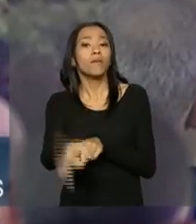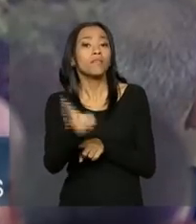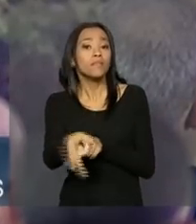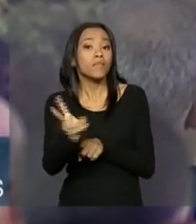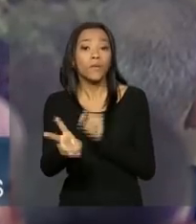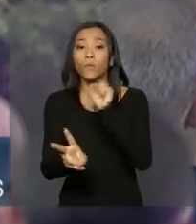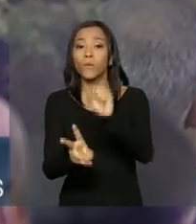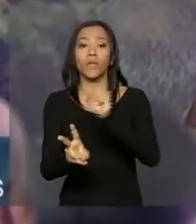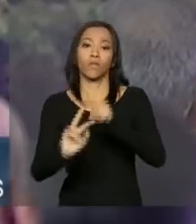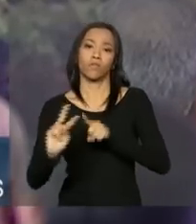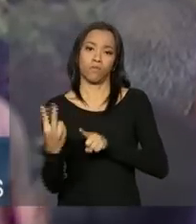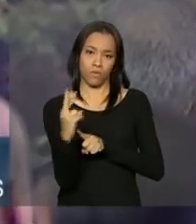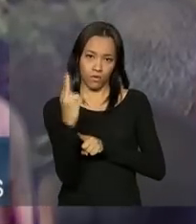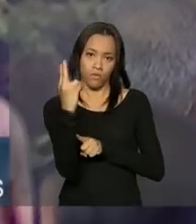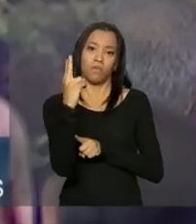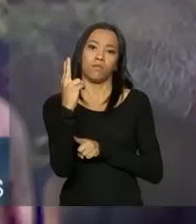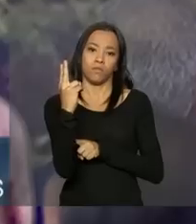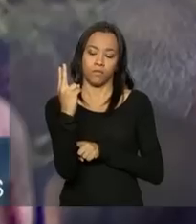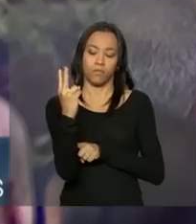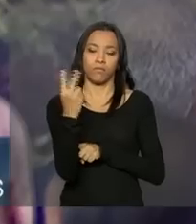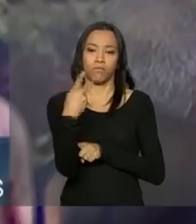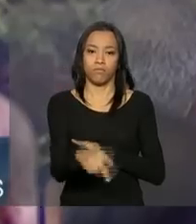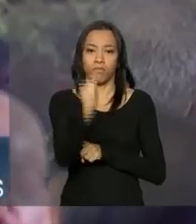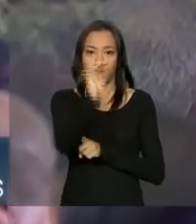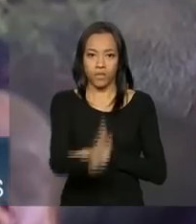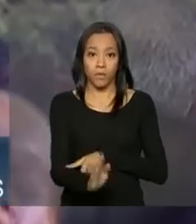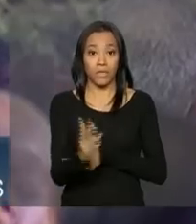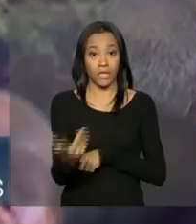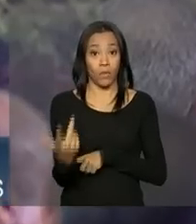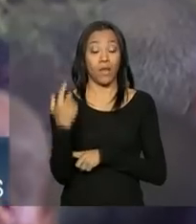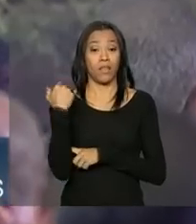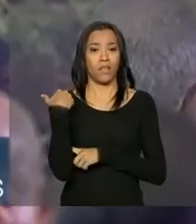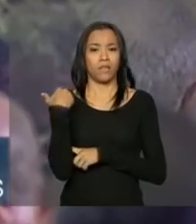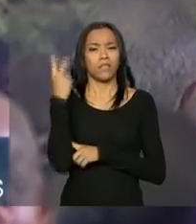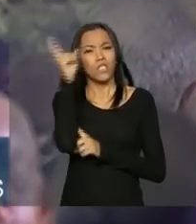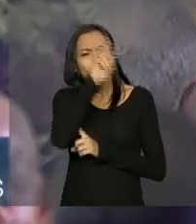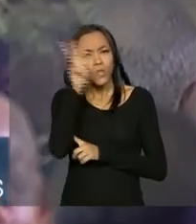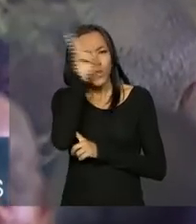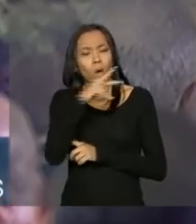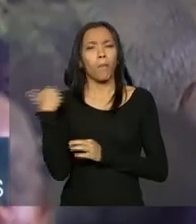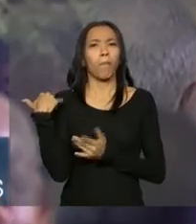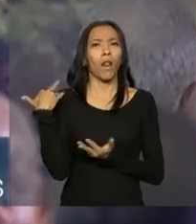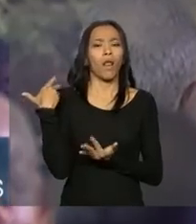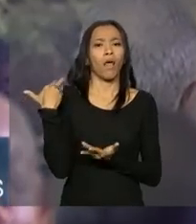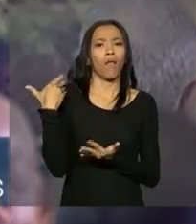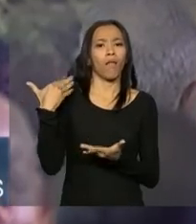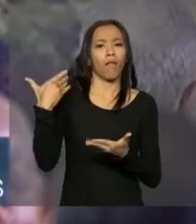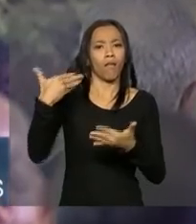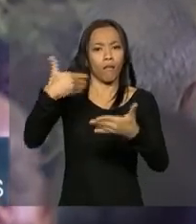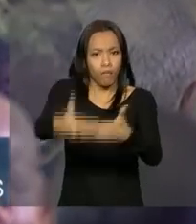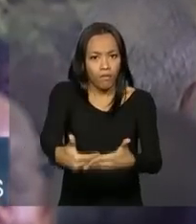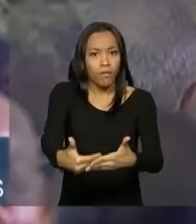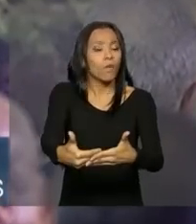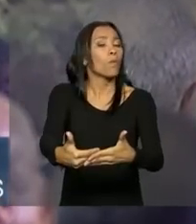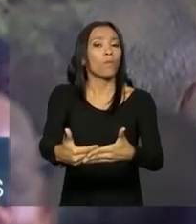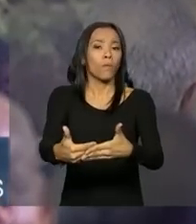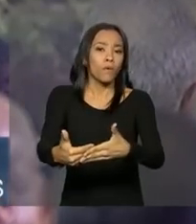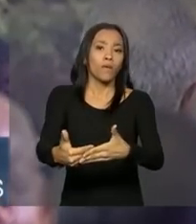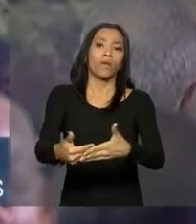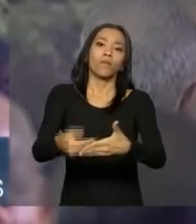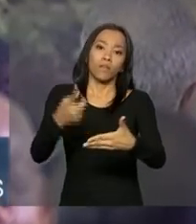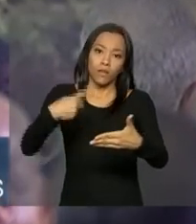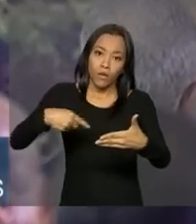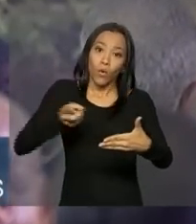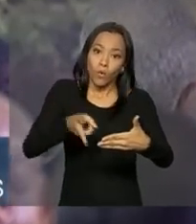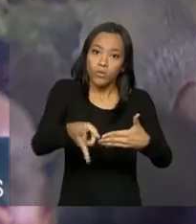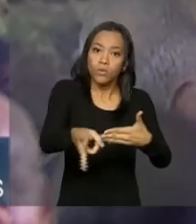nossos valores. Nessa quadra histórica que vivemos, persiste necessário prosseguir